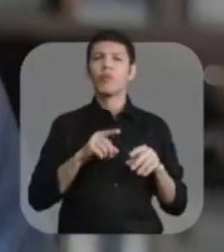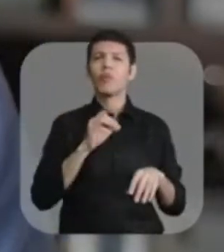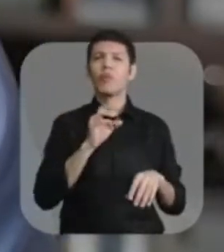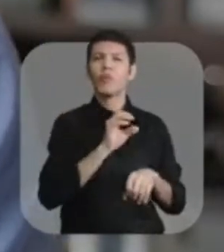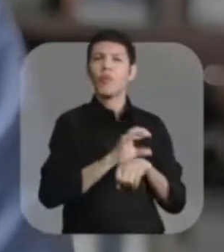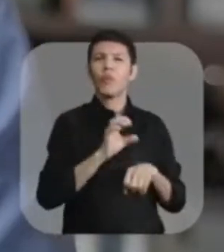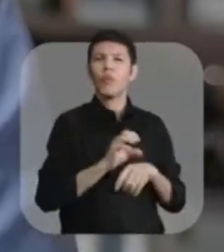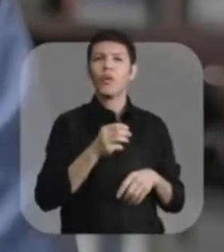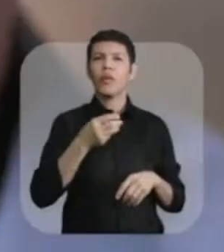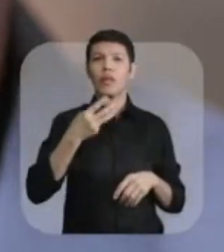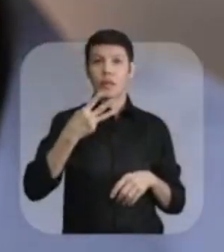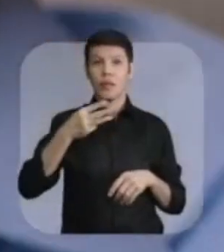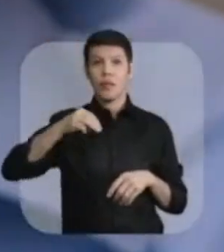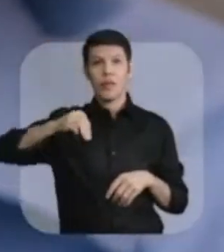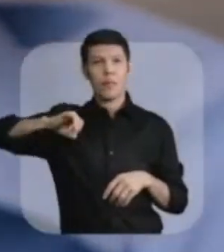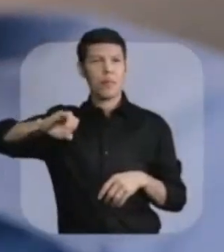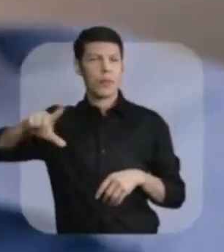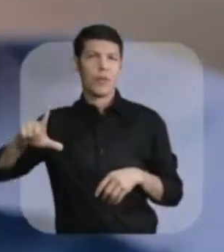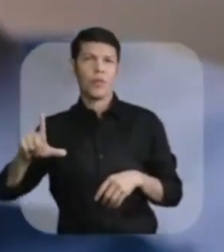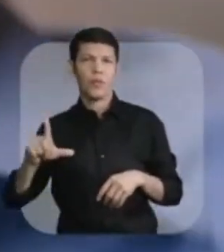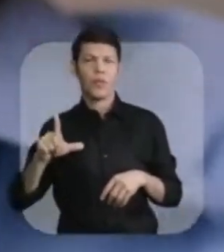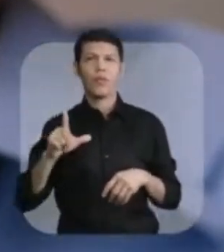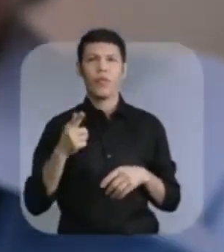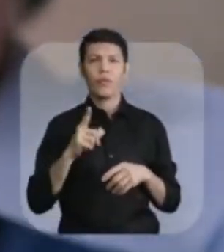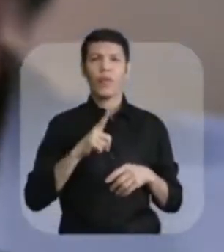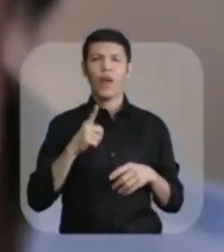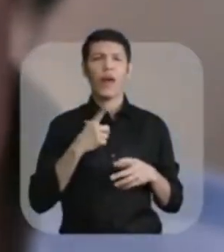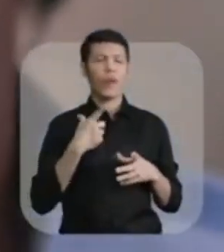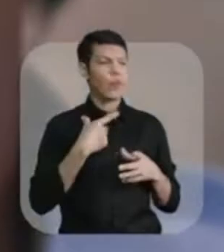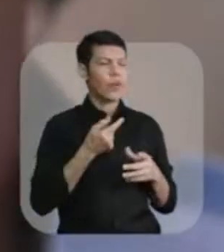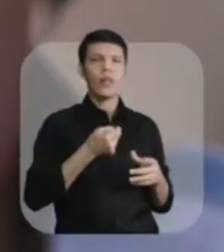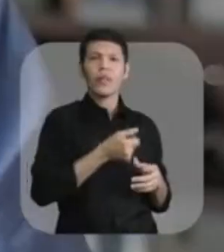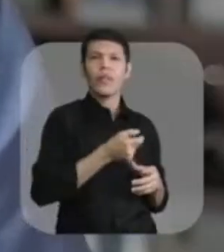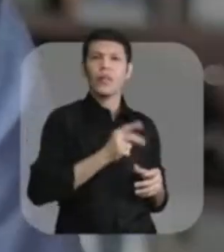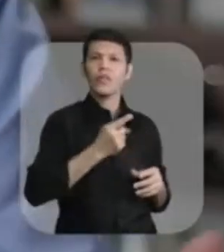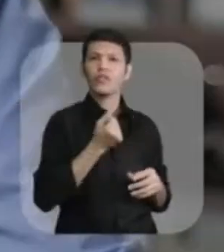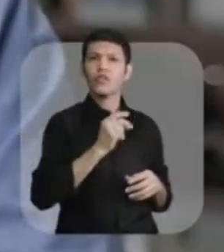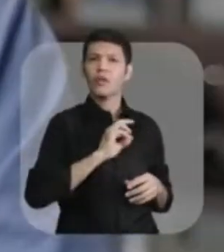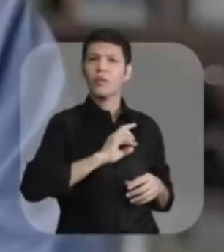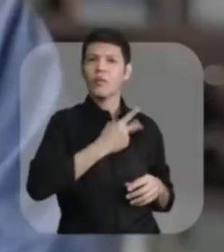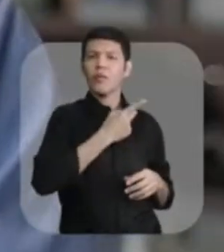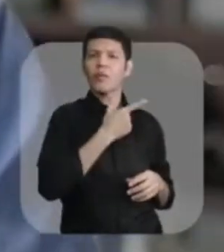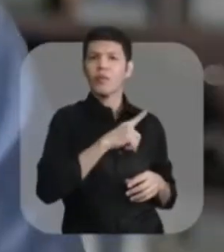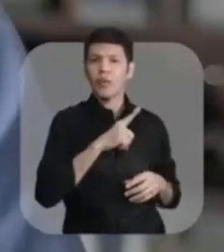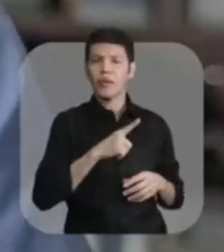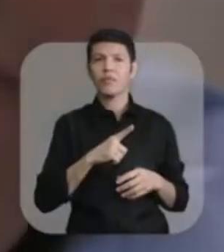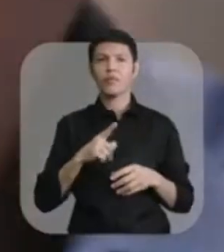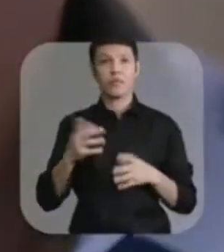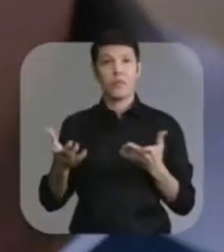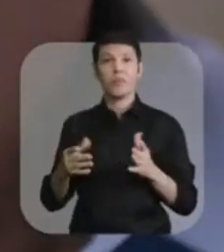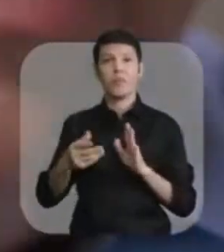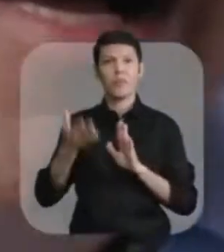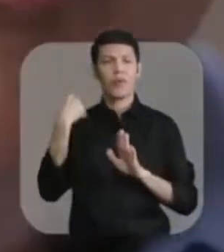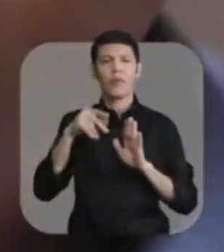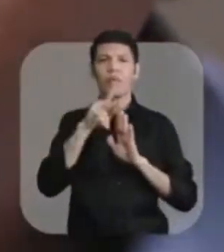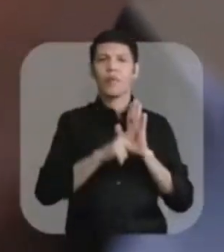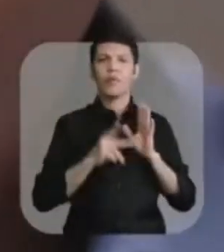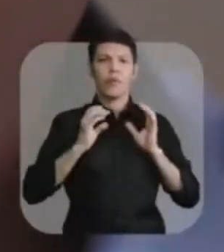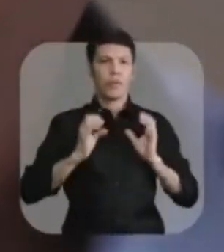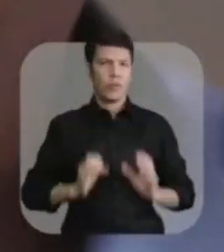mil policiais, porque eles estavam anos sem promoção. Criei o Jovem Cidadão para dar